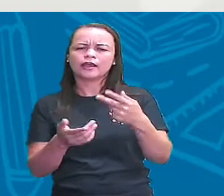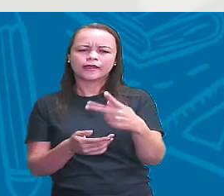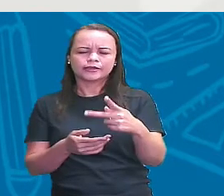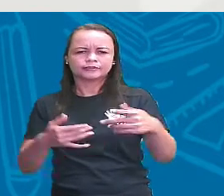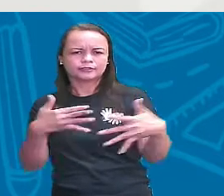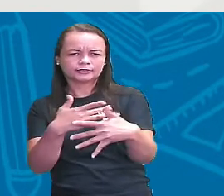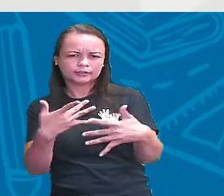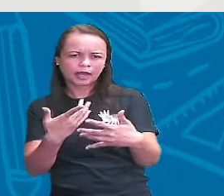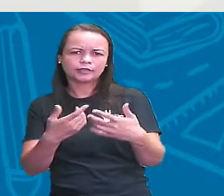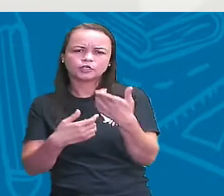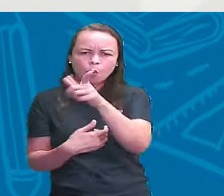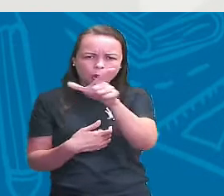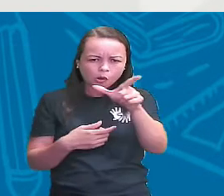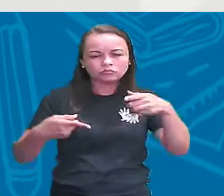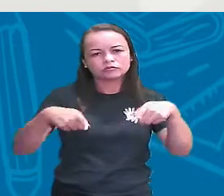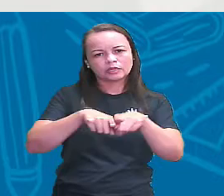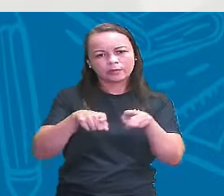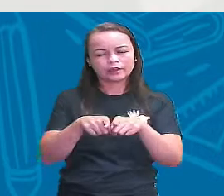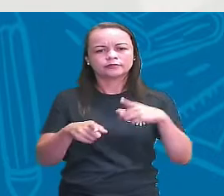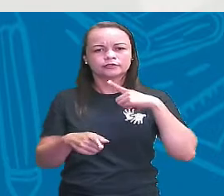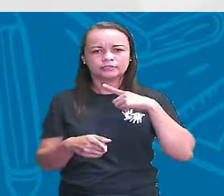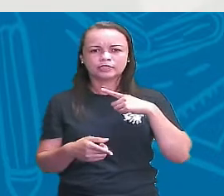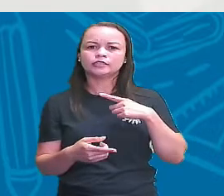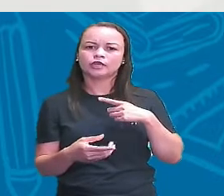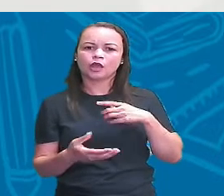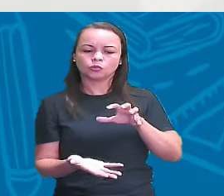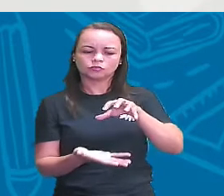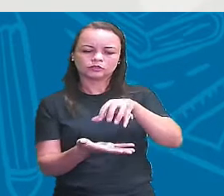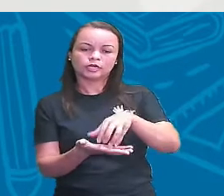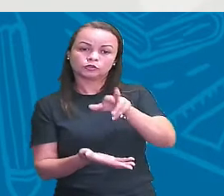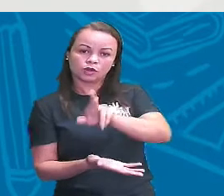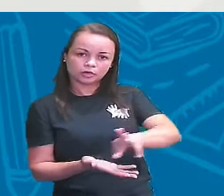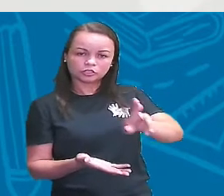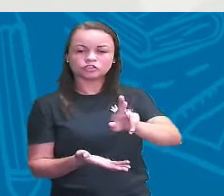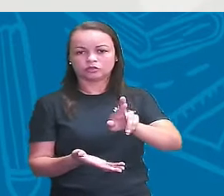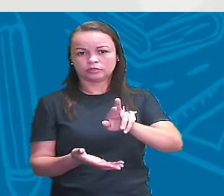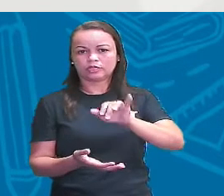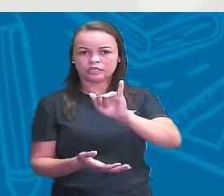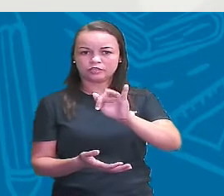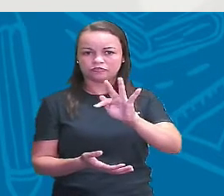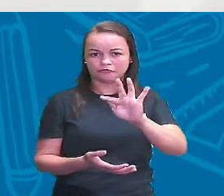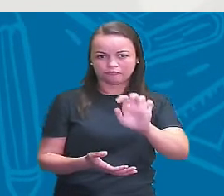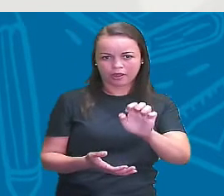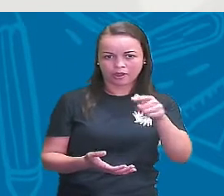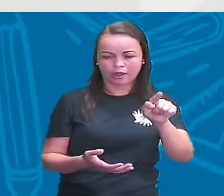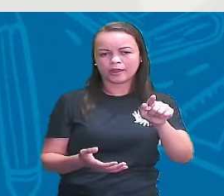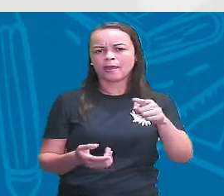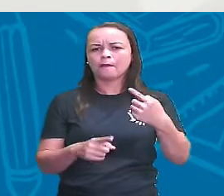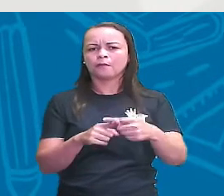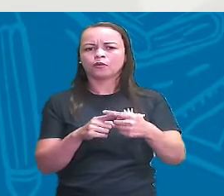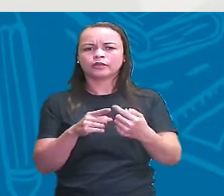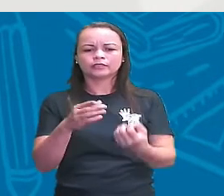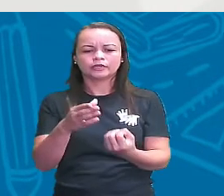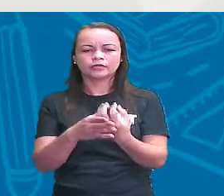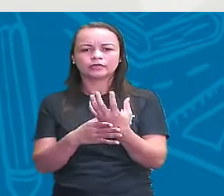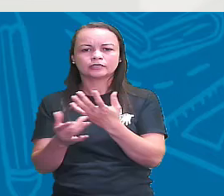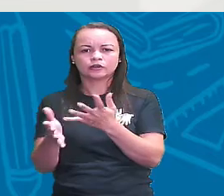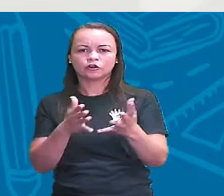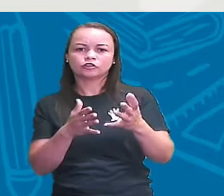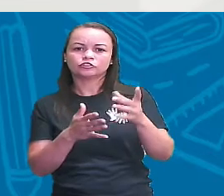elas tinham como um centro religioso Ifé, né? Porque elas acreditavam que Ifé tinha aquela origem divina que eu falei para